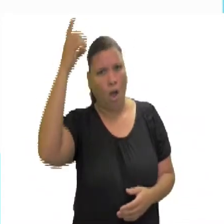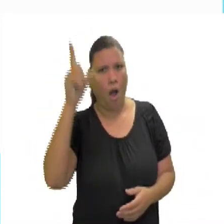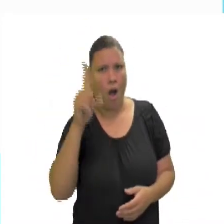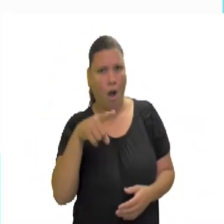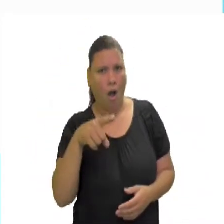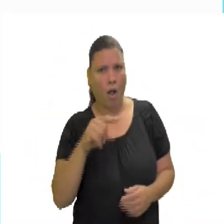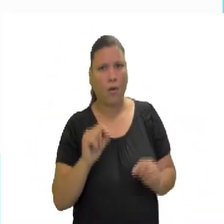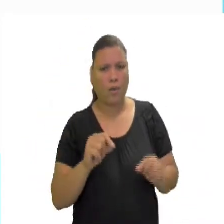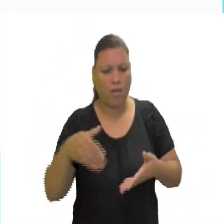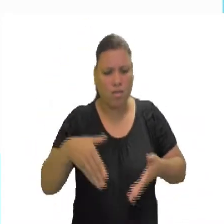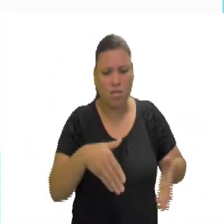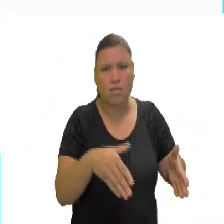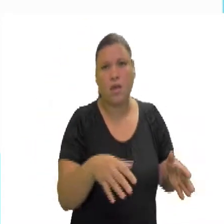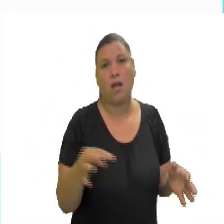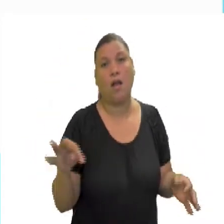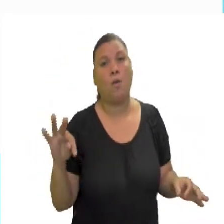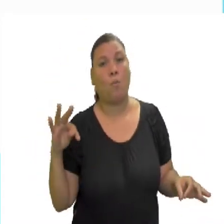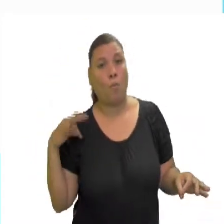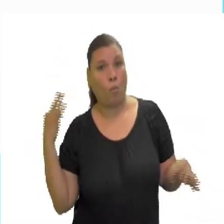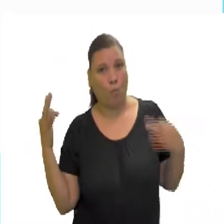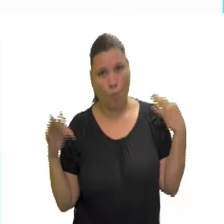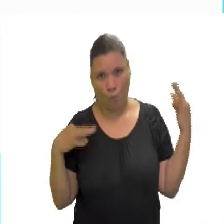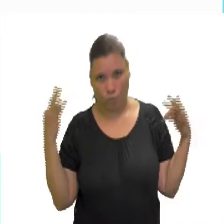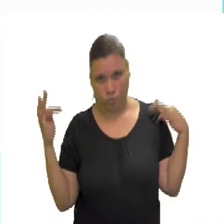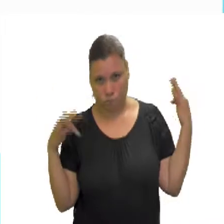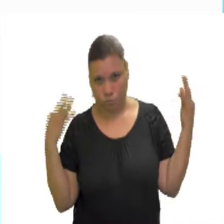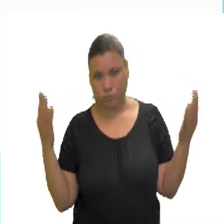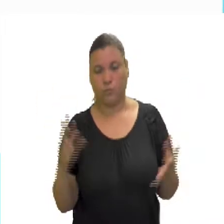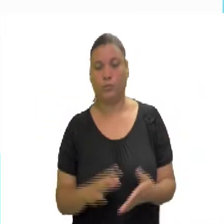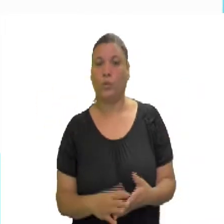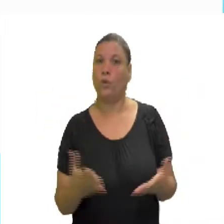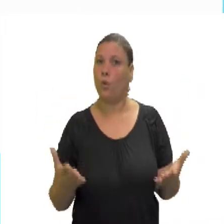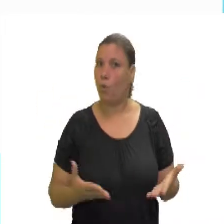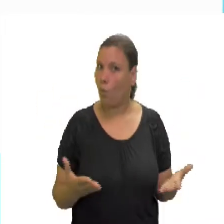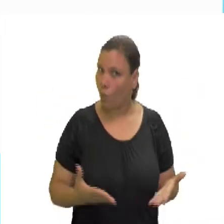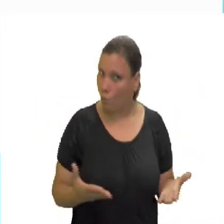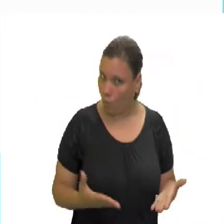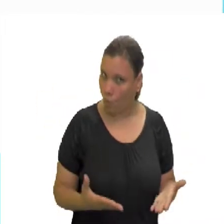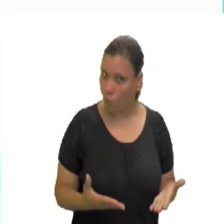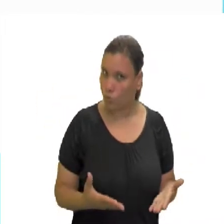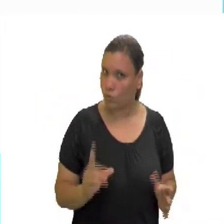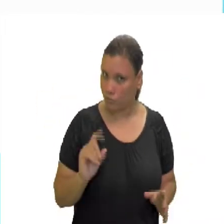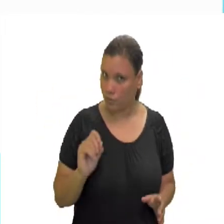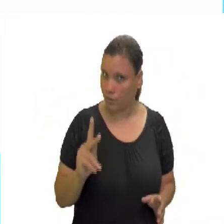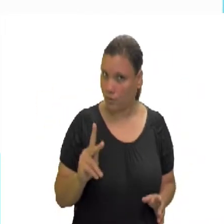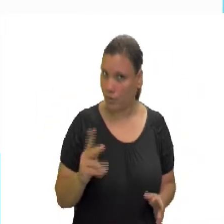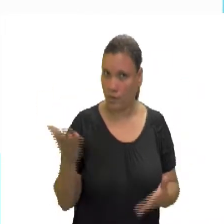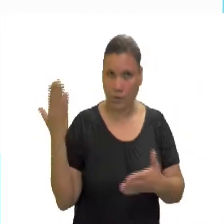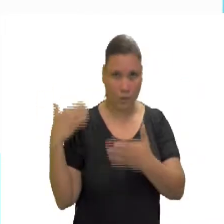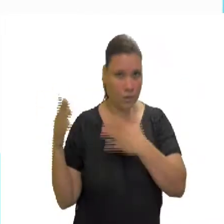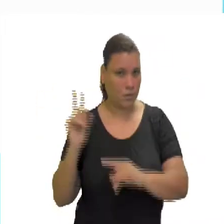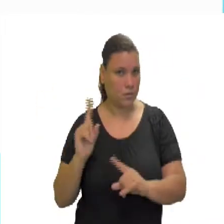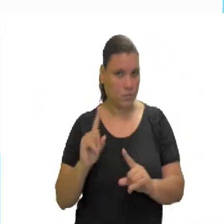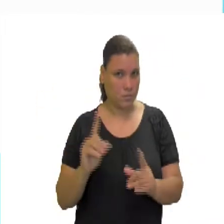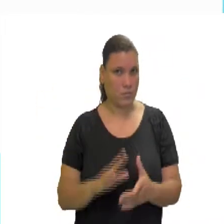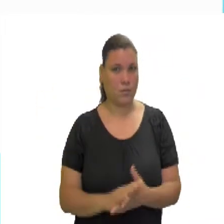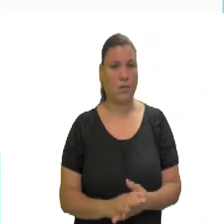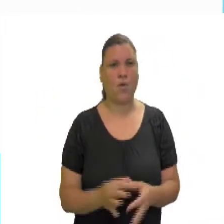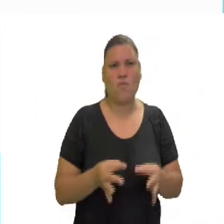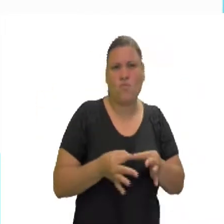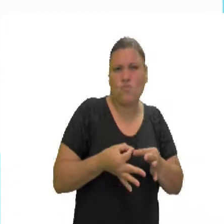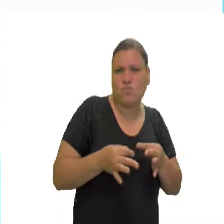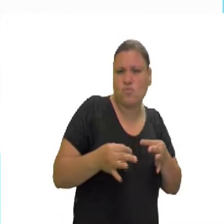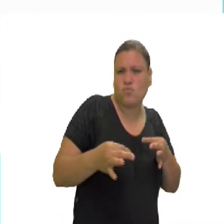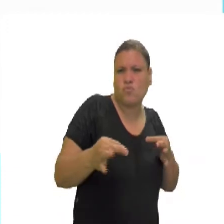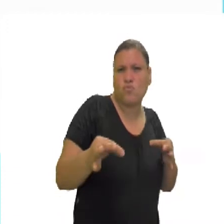Brasil, hoje, tá gente? Hoje ela é usada como turismo. Com cerca de 1.600 quilômetros, a estrada começou